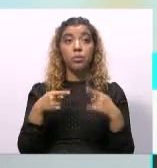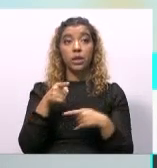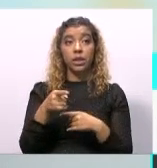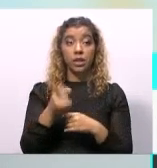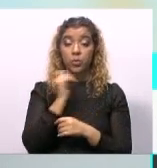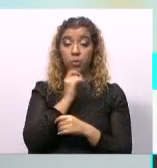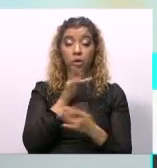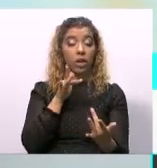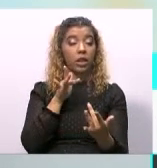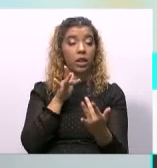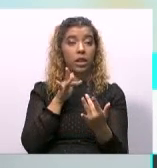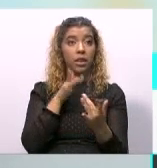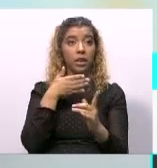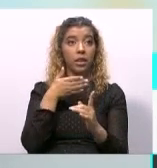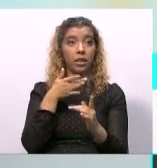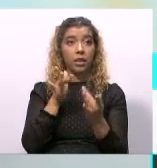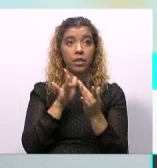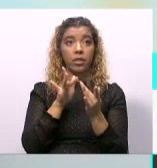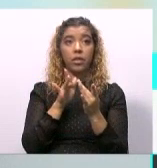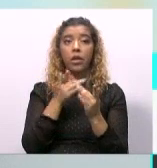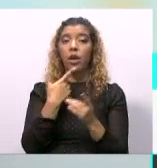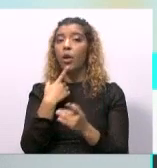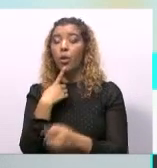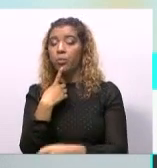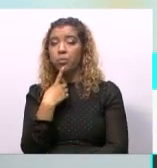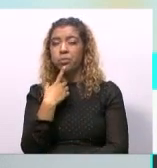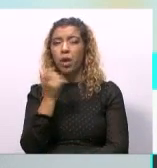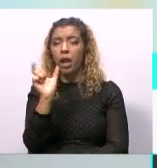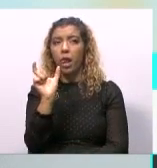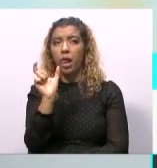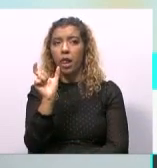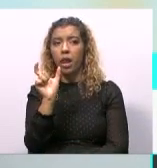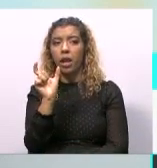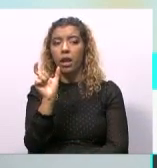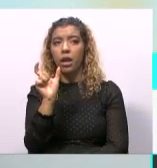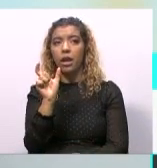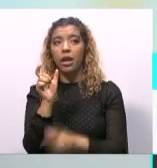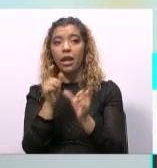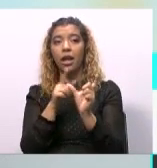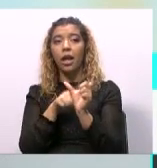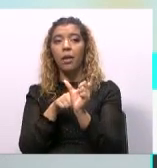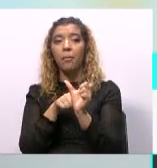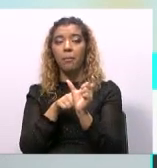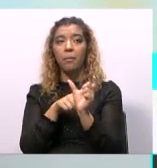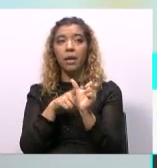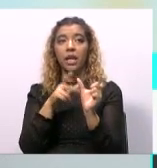aplicar diretamente na zona, quando esta vermelhidão surge. Sim, sim, dá uma razão.